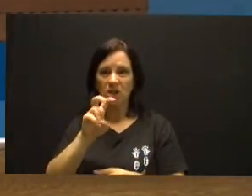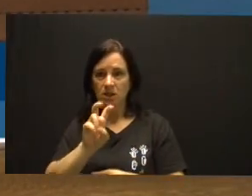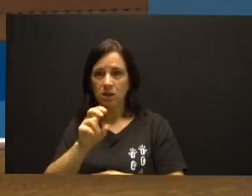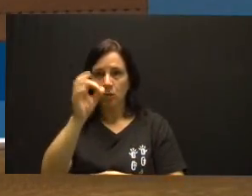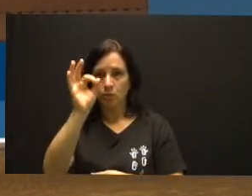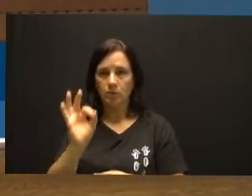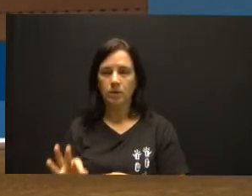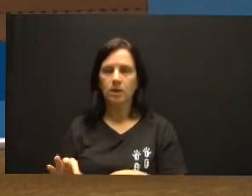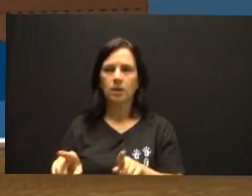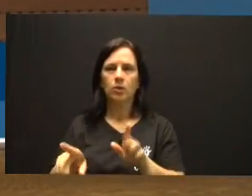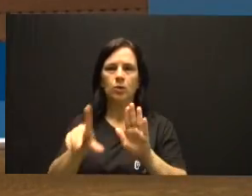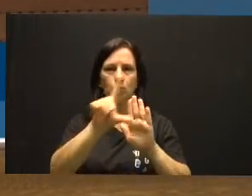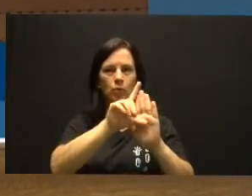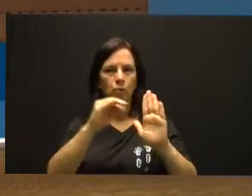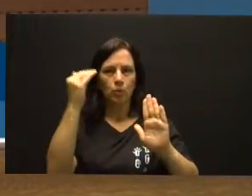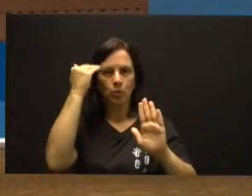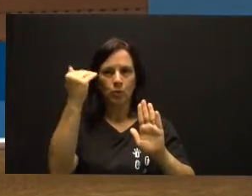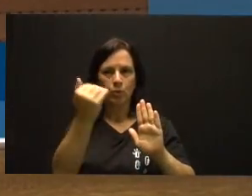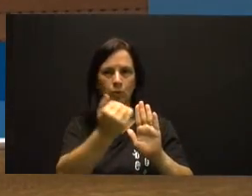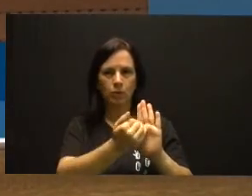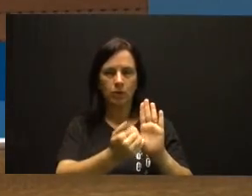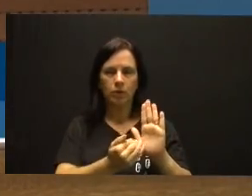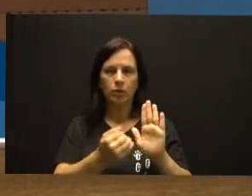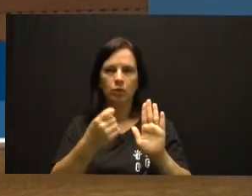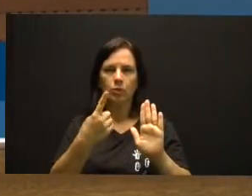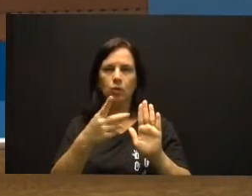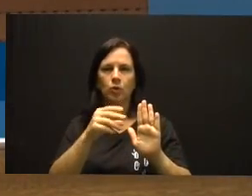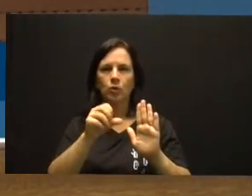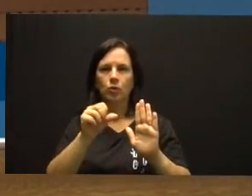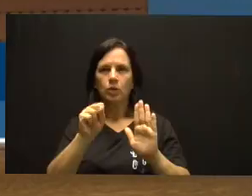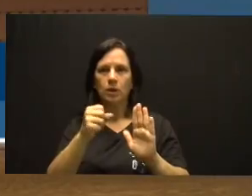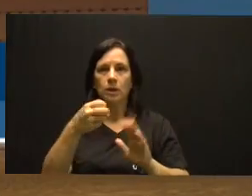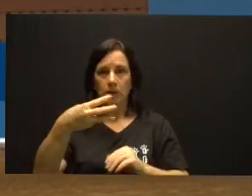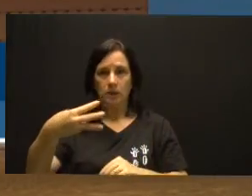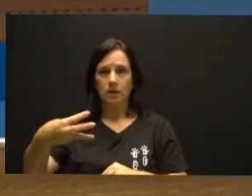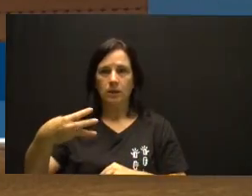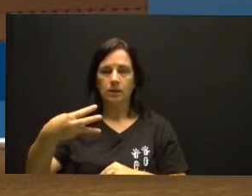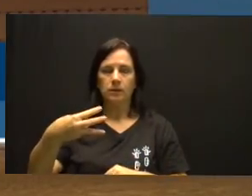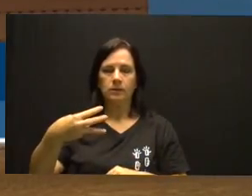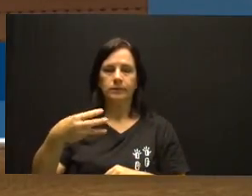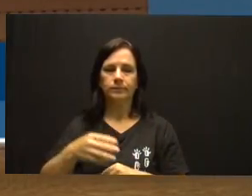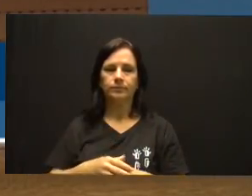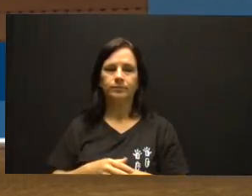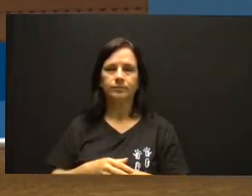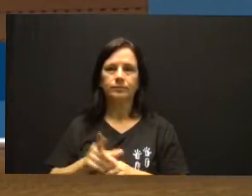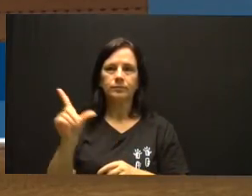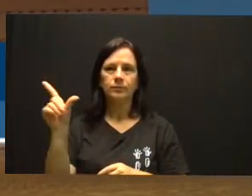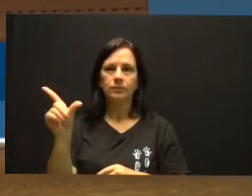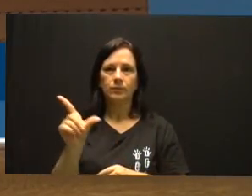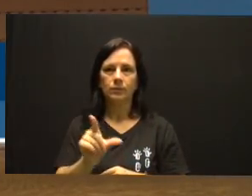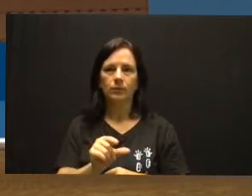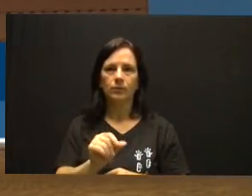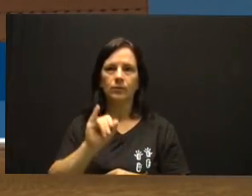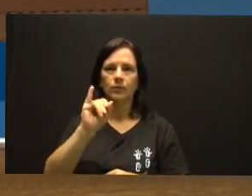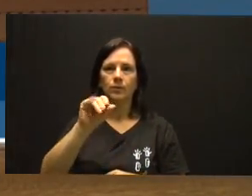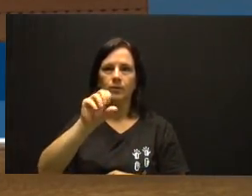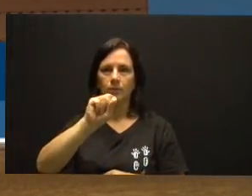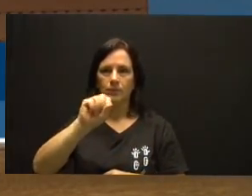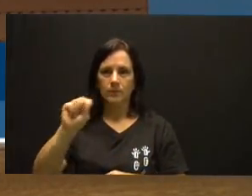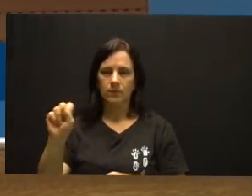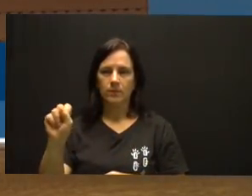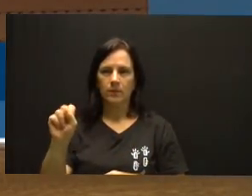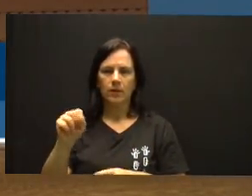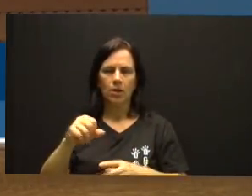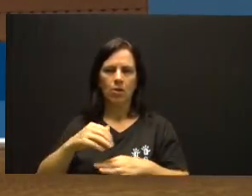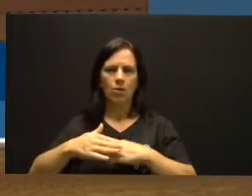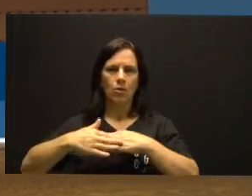acordo com a Lei 383 de 1983. Que a redução do ISS atrairia mais